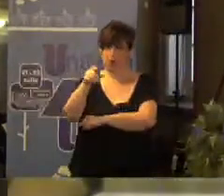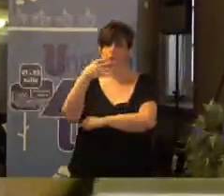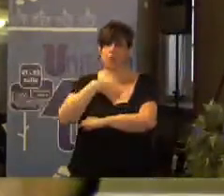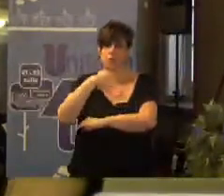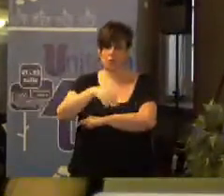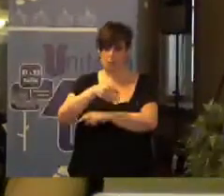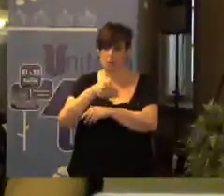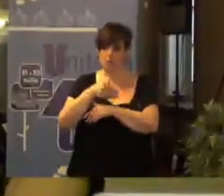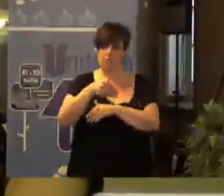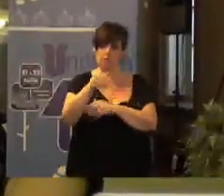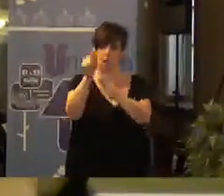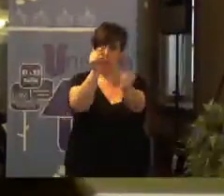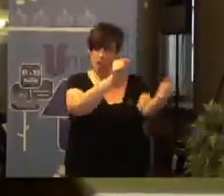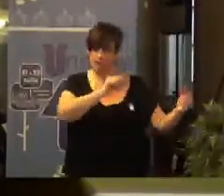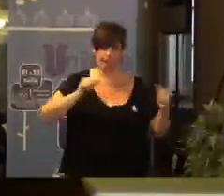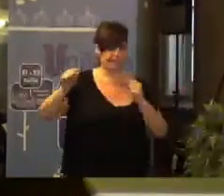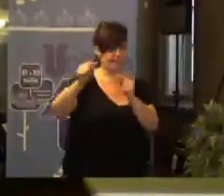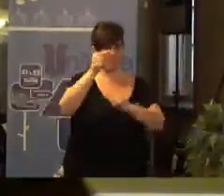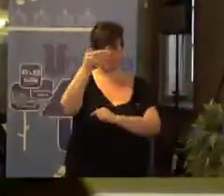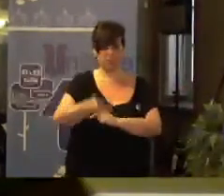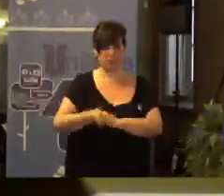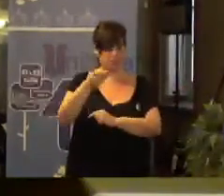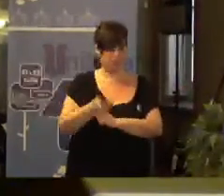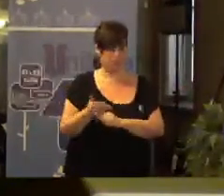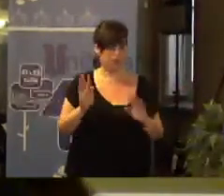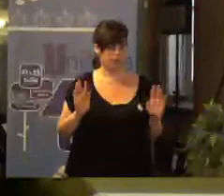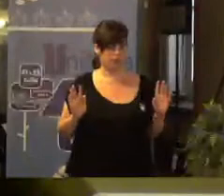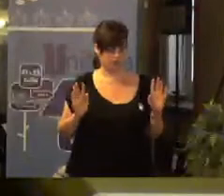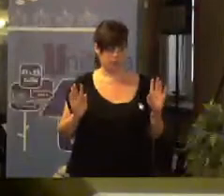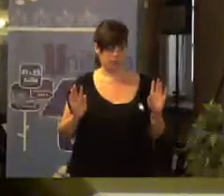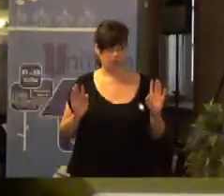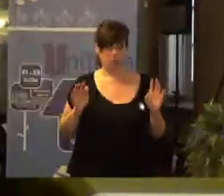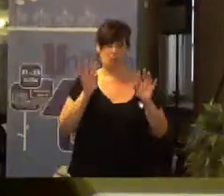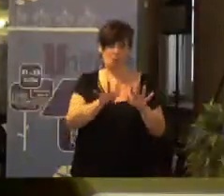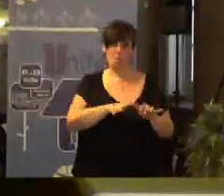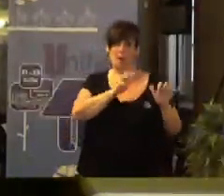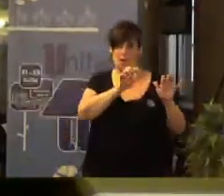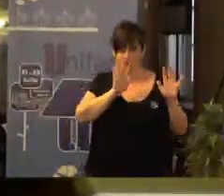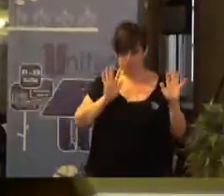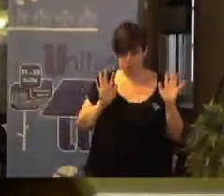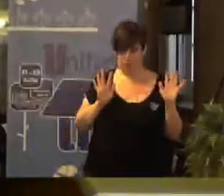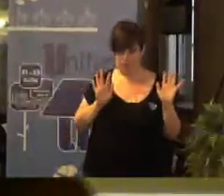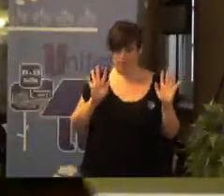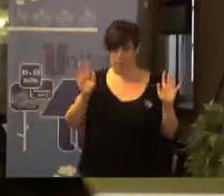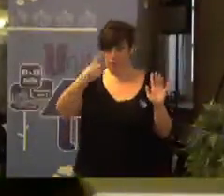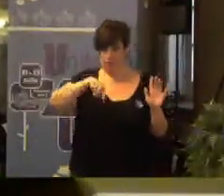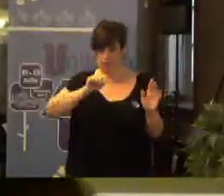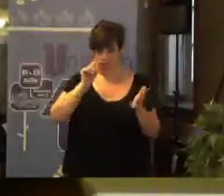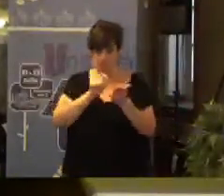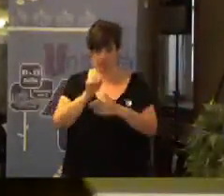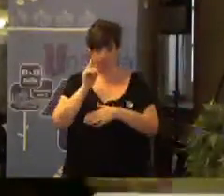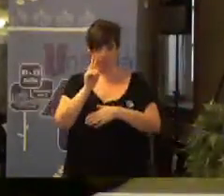que debater no papel da esquerda europeia, não é? Europeia. Não é? Em Portugal também não há ameaça fascista, mas do ponto de vista